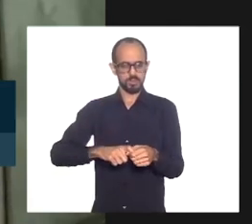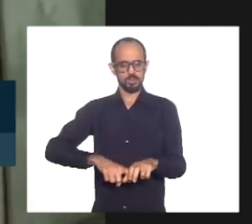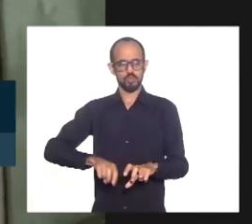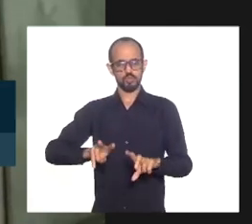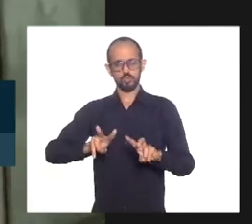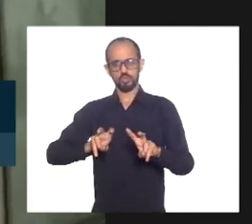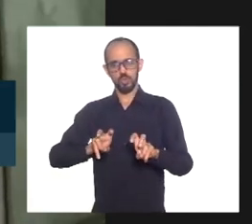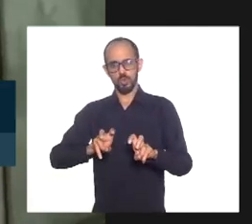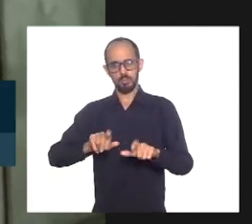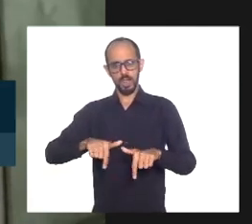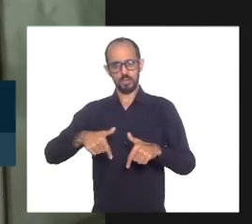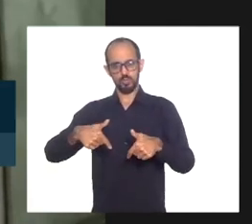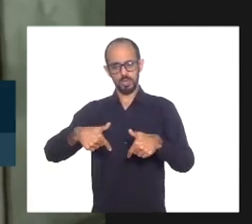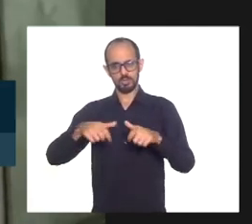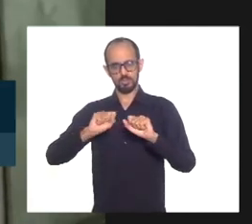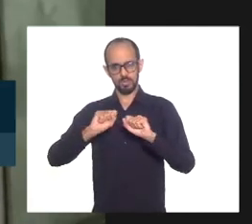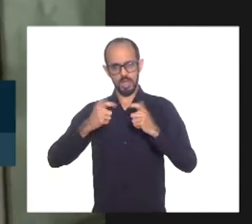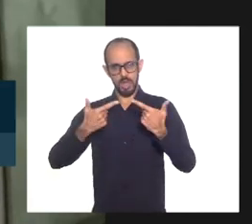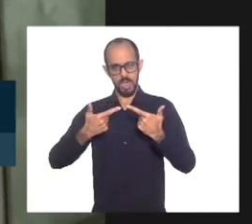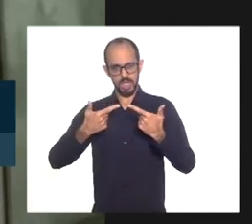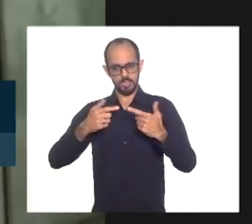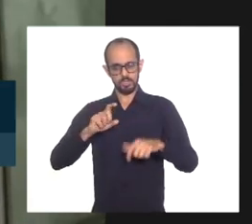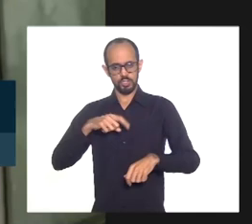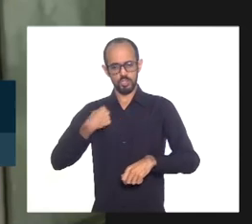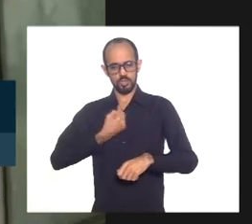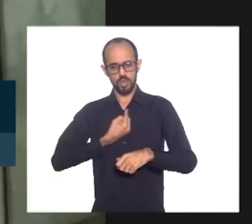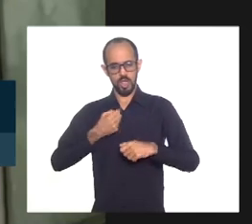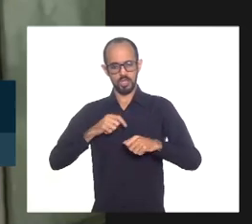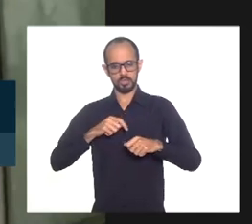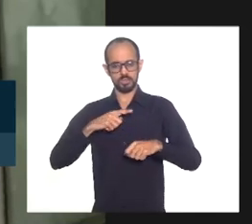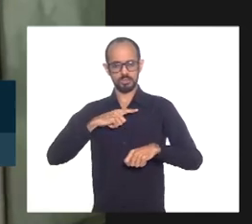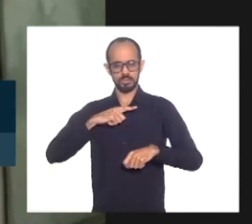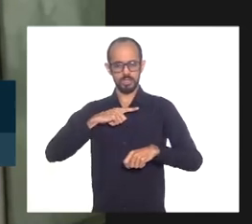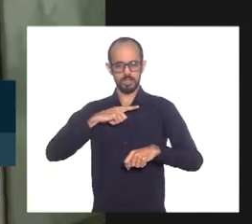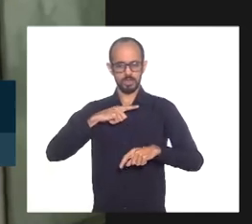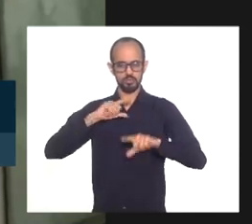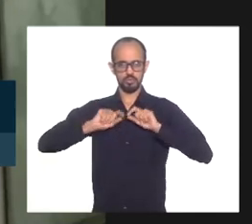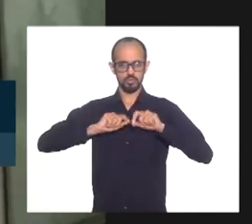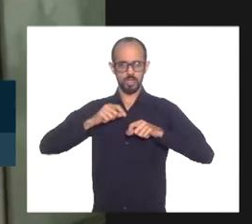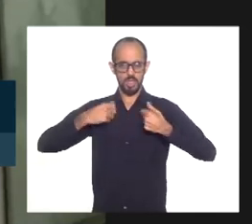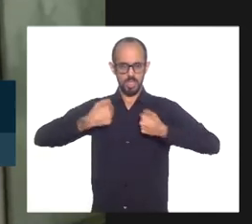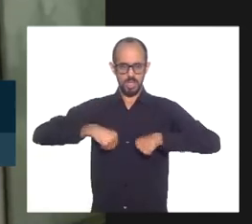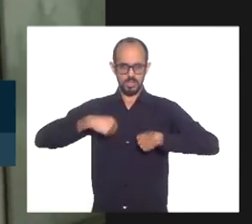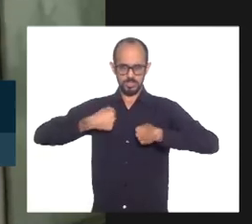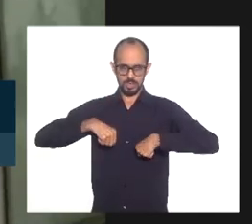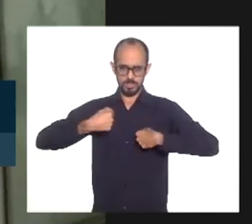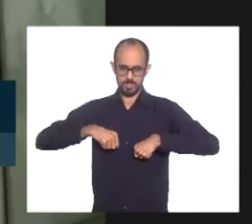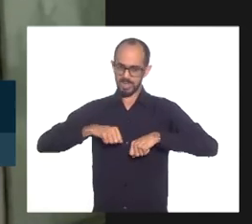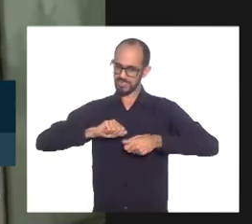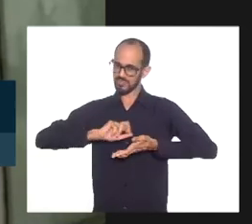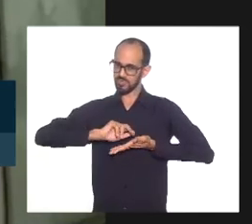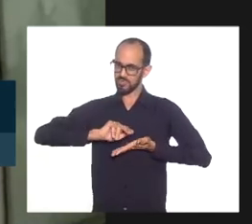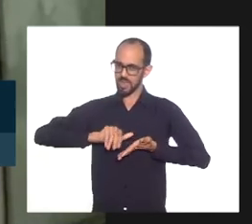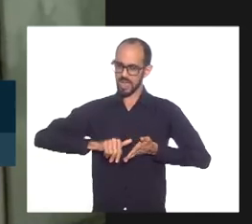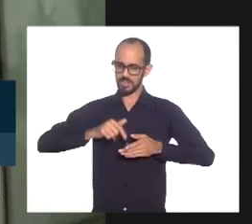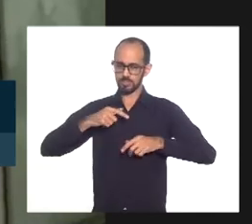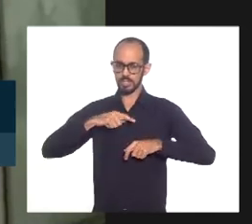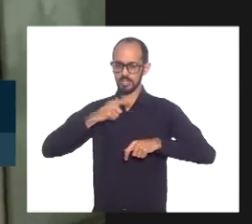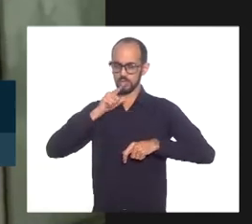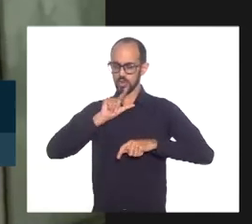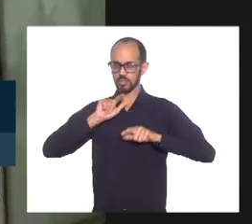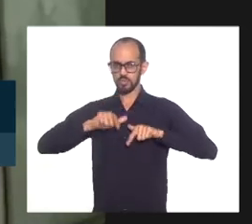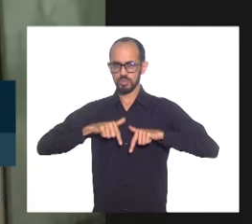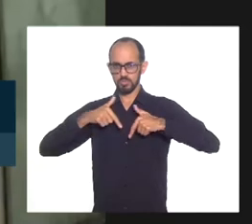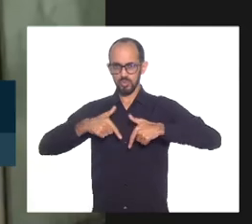né, à atuação da Alerj, nós vamos ter bastante demandas, né, para que nós possamos contribuir